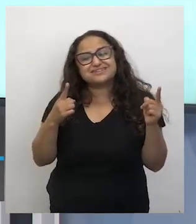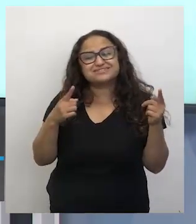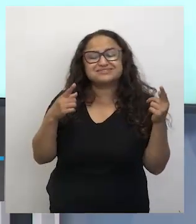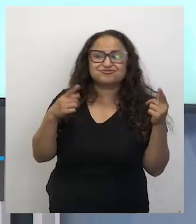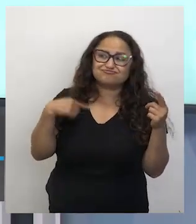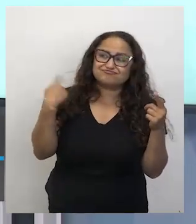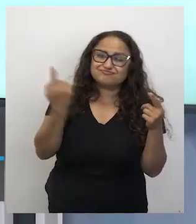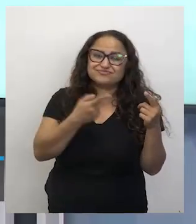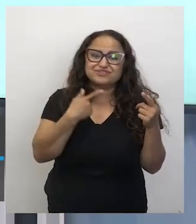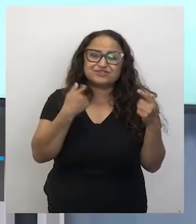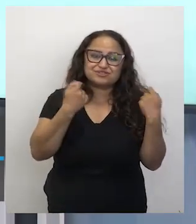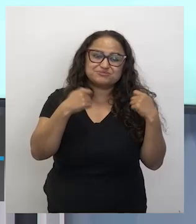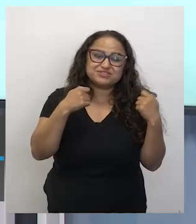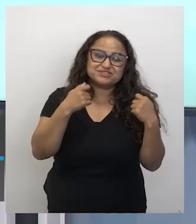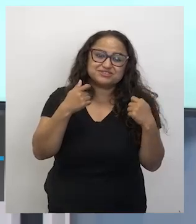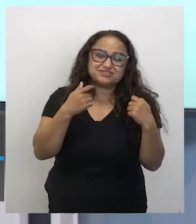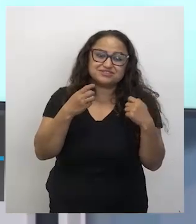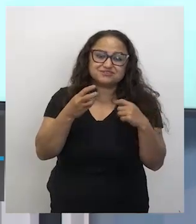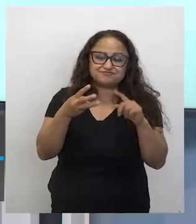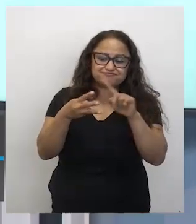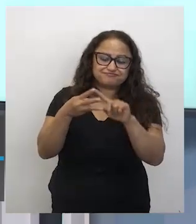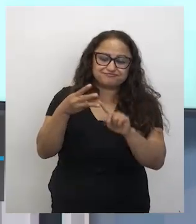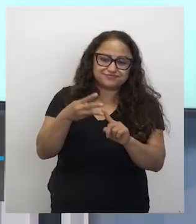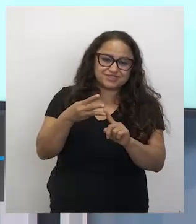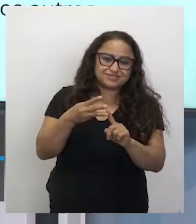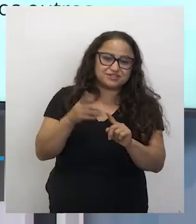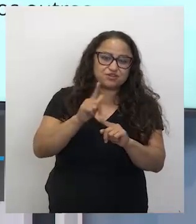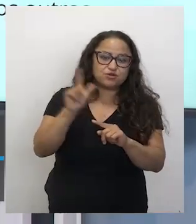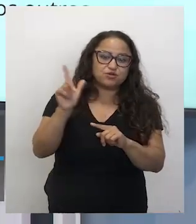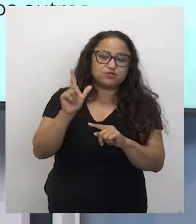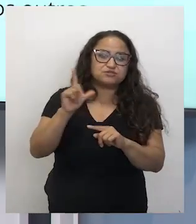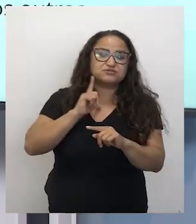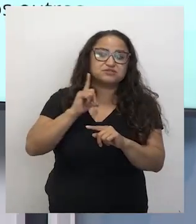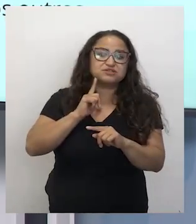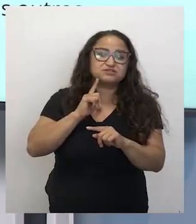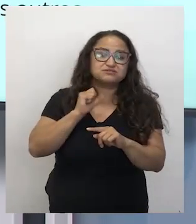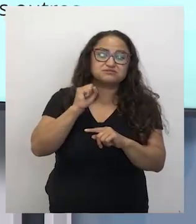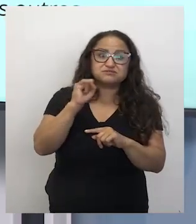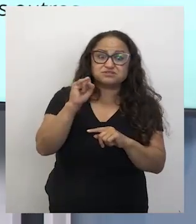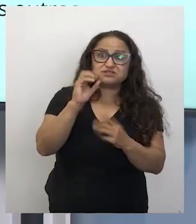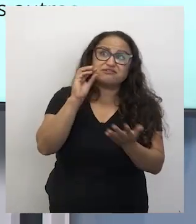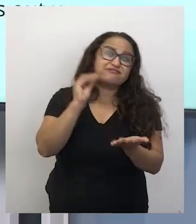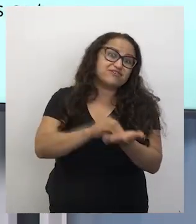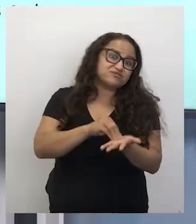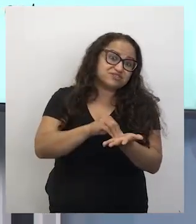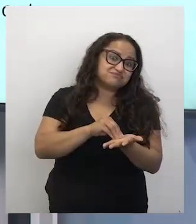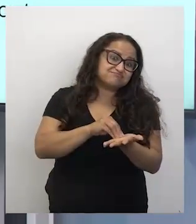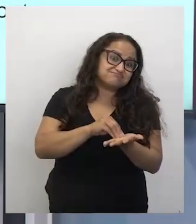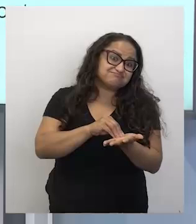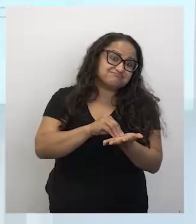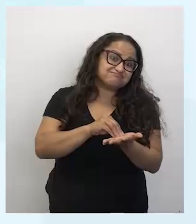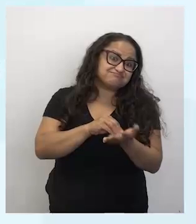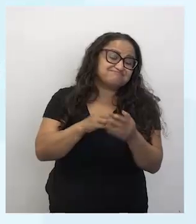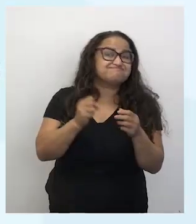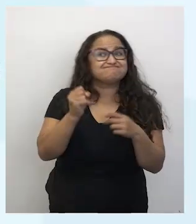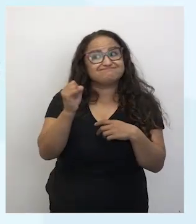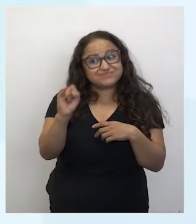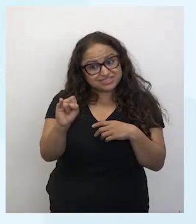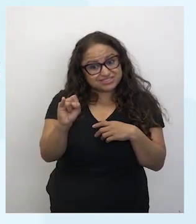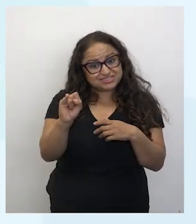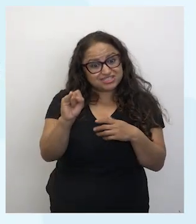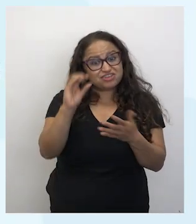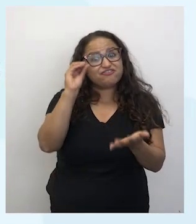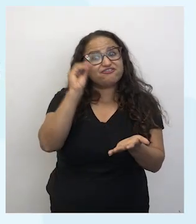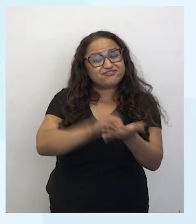lidar com essa terceira parte da enquete aqui, ó, Giba, porque a gente pode faltar, né? Pode faltar energia.